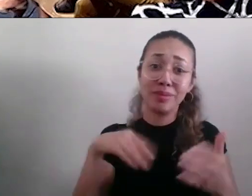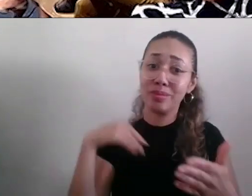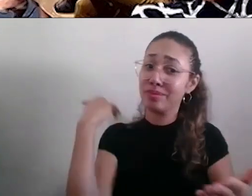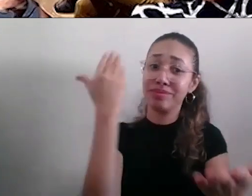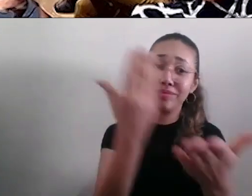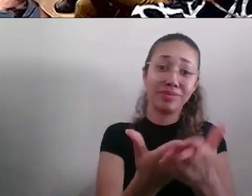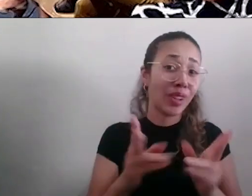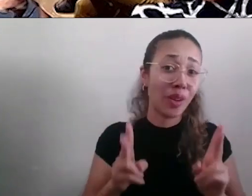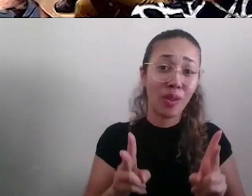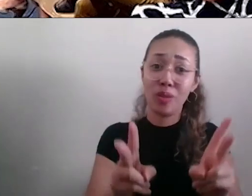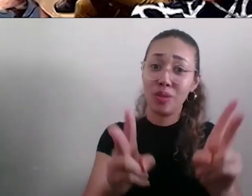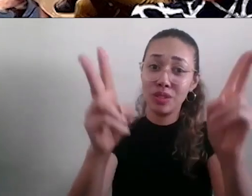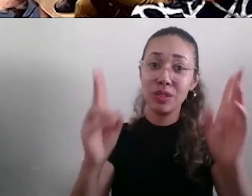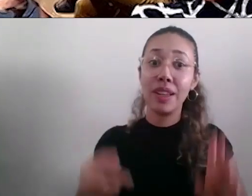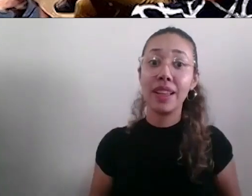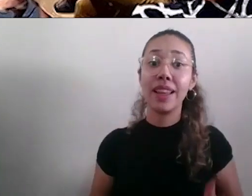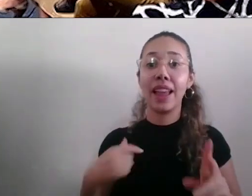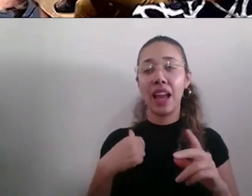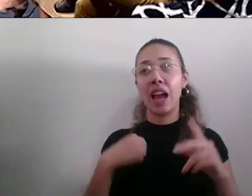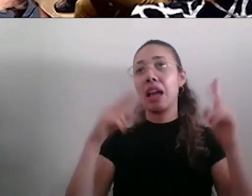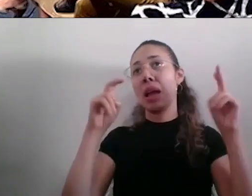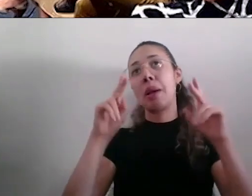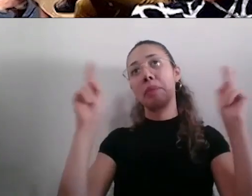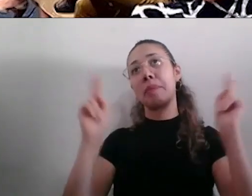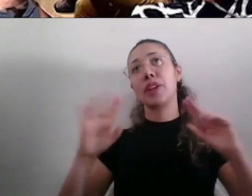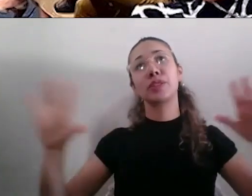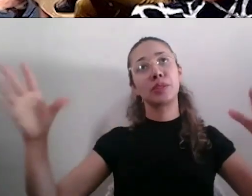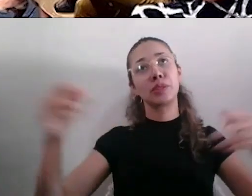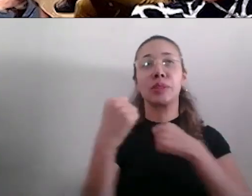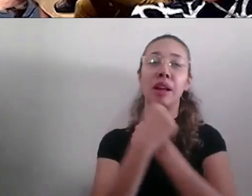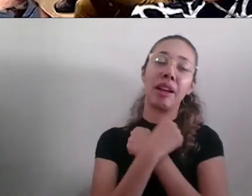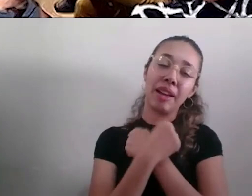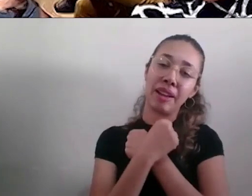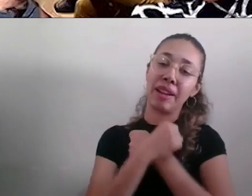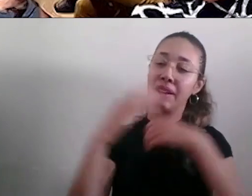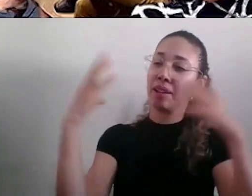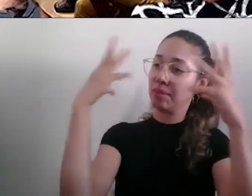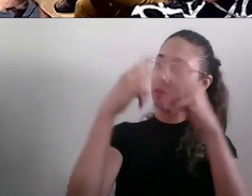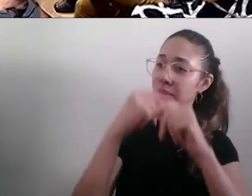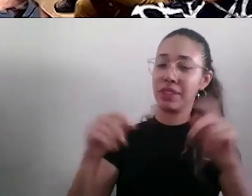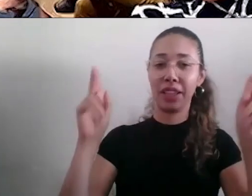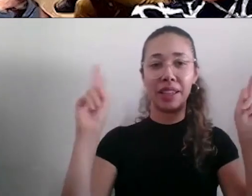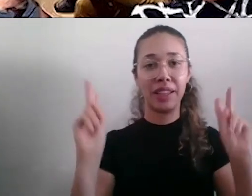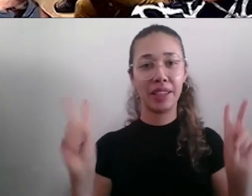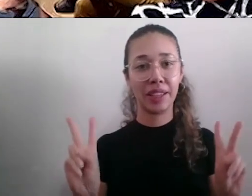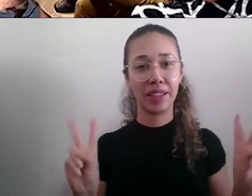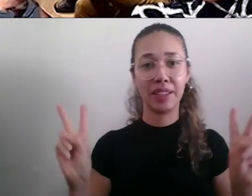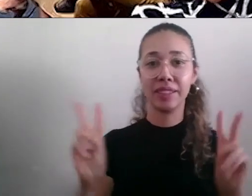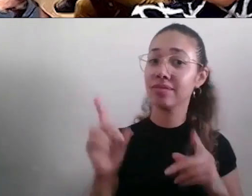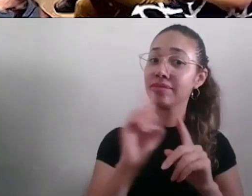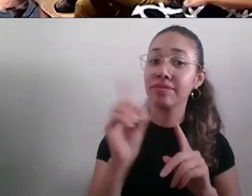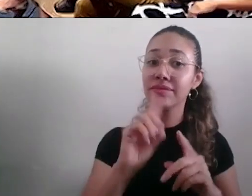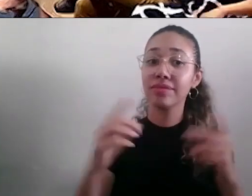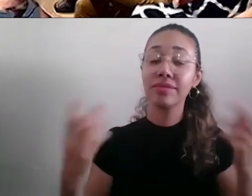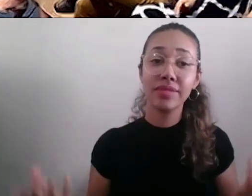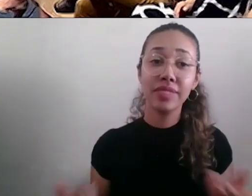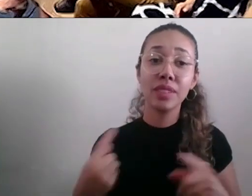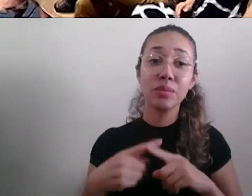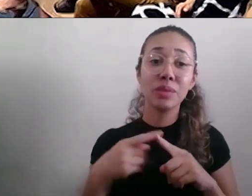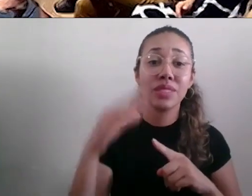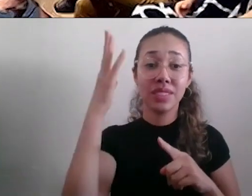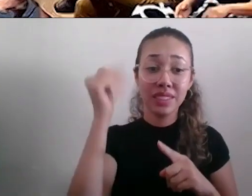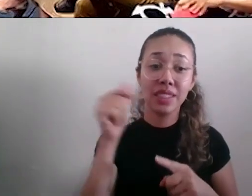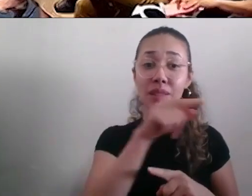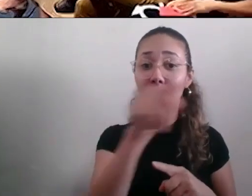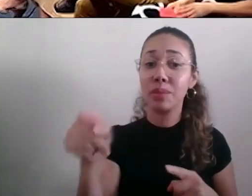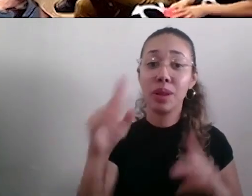ser pacifista nesse sentido de dizer, não, a gente vai todo mundo se abraçar, vai ficar tudo lindo. O que a gente tem que saber já que isso existe, já que o ser humano é assim, como é que a gente vai